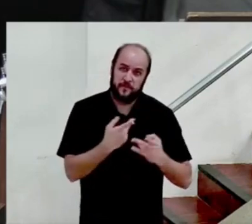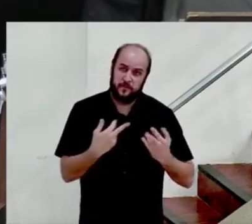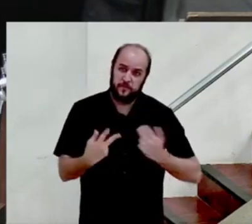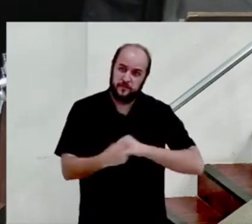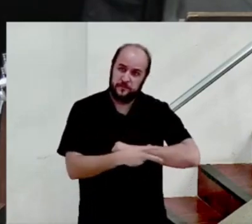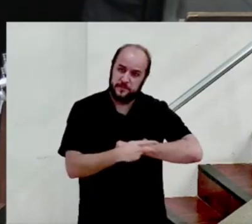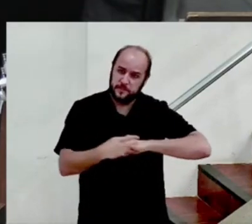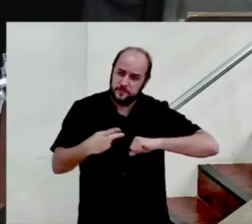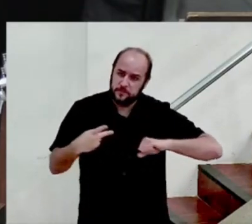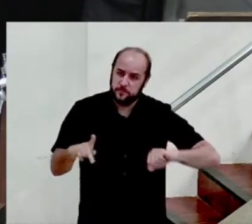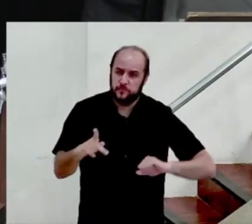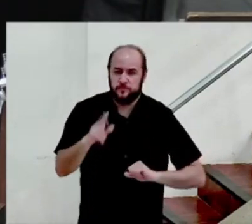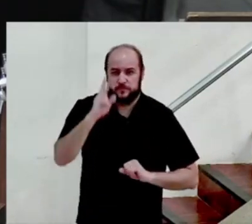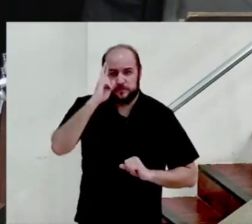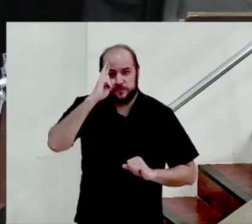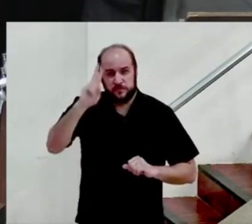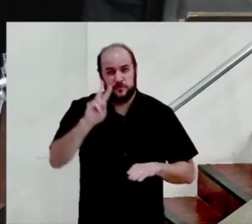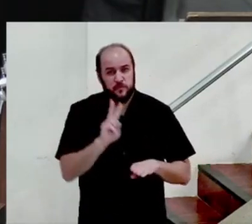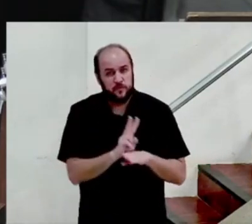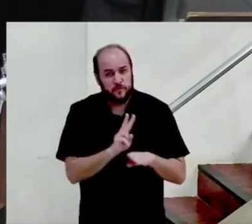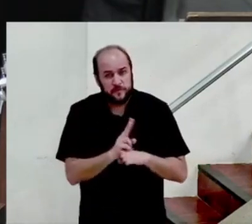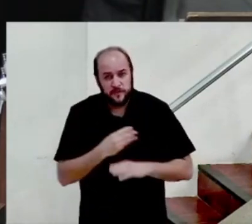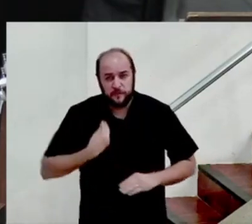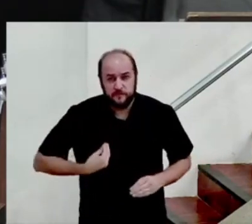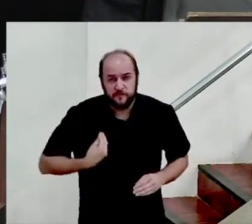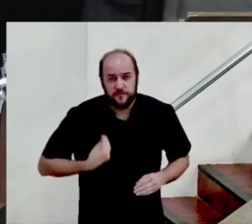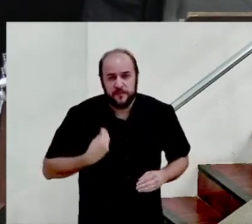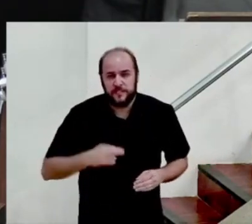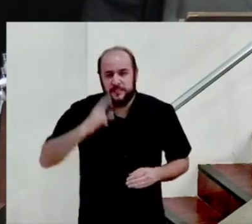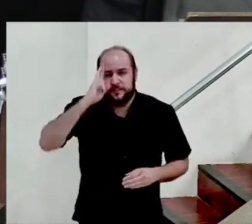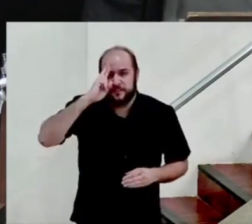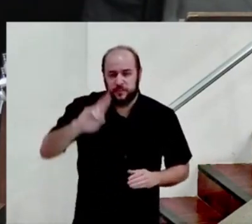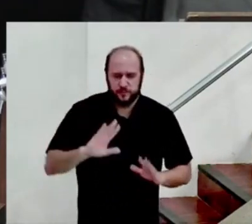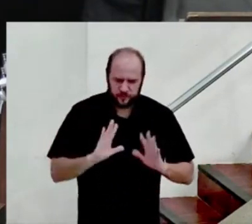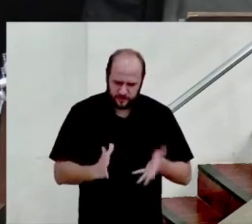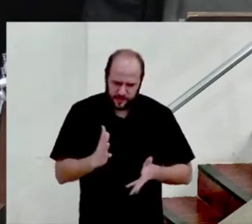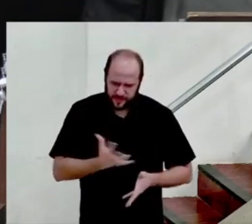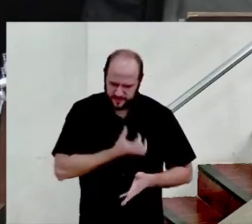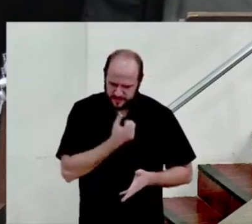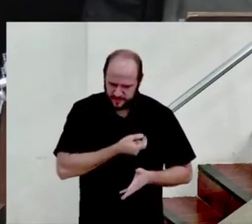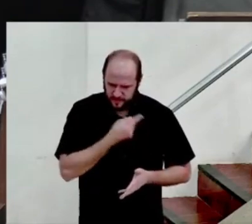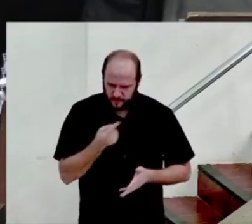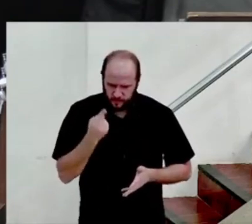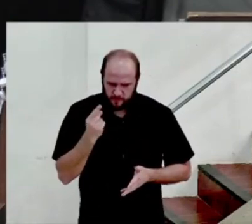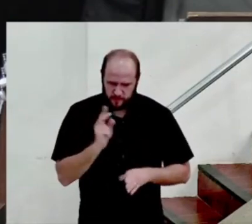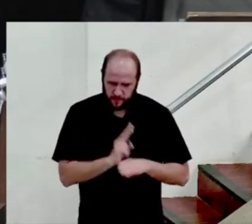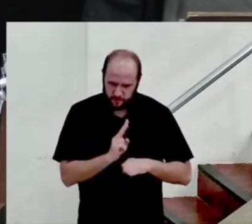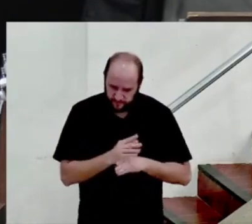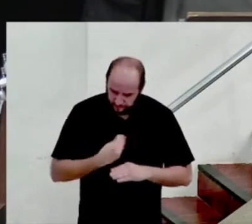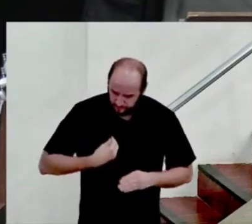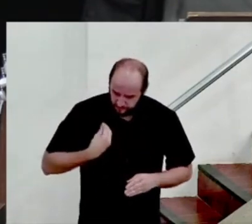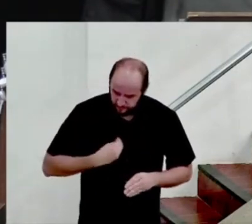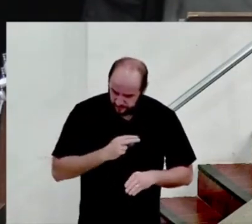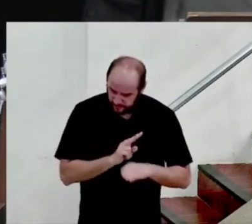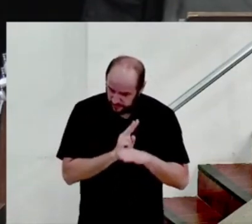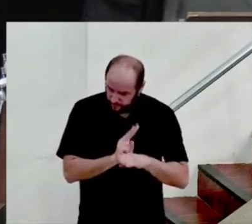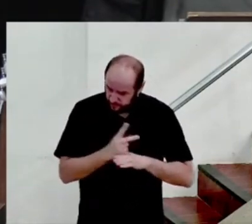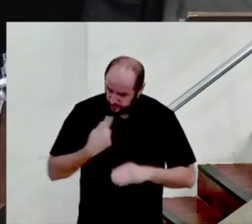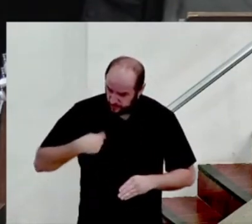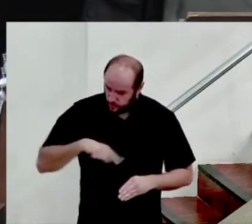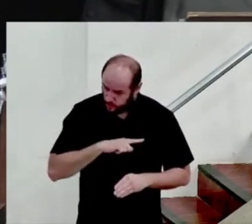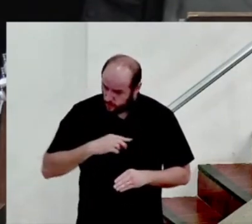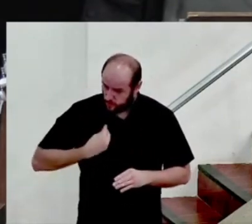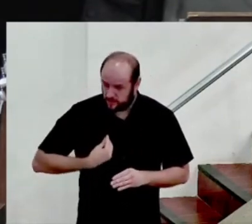do Senhor preservando vida, e o Senhor que já nos salvou e nos deu vida, preservando a nossa vida, é